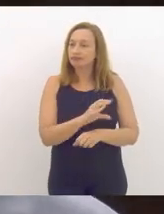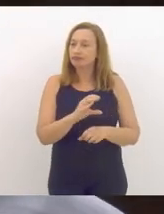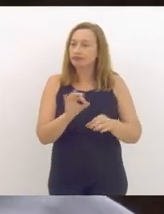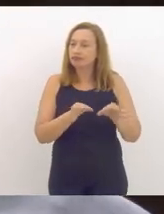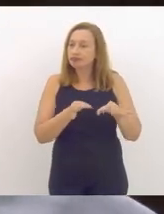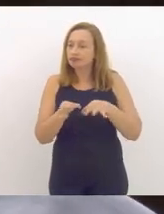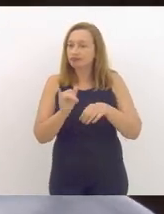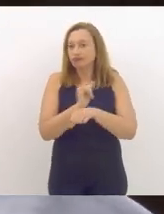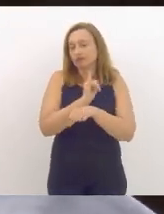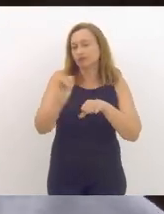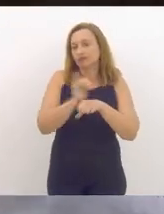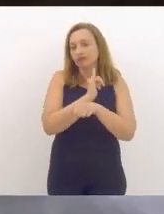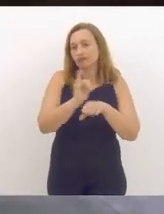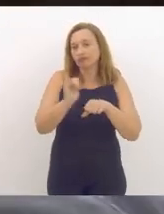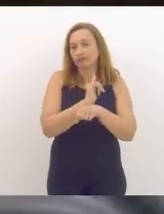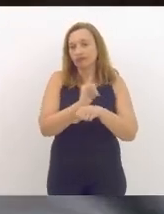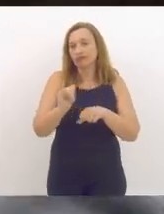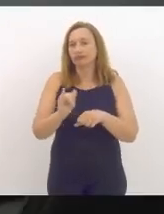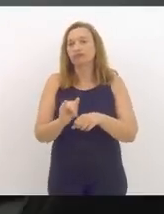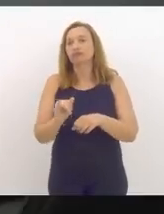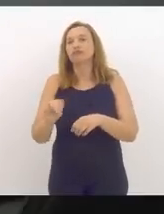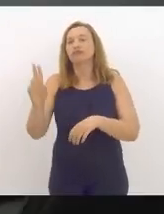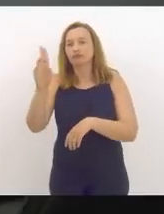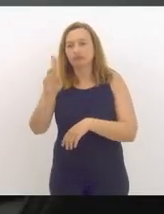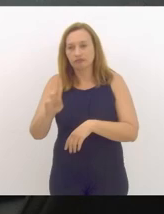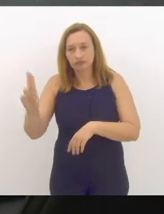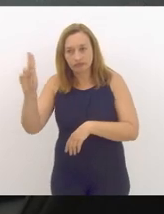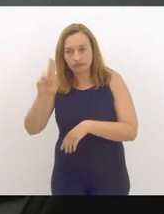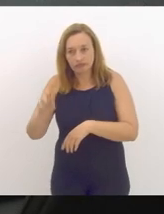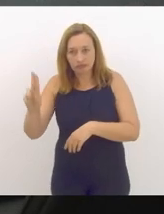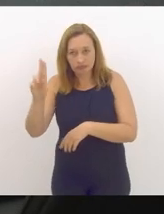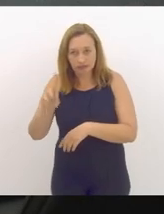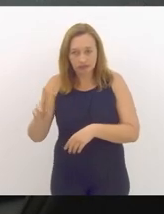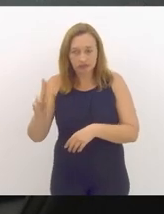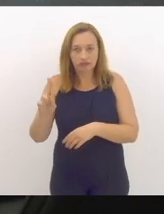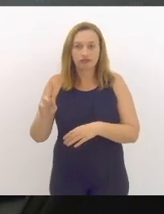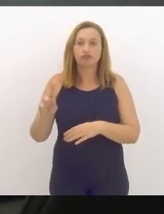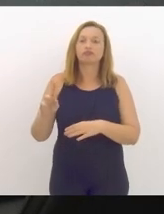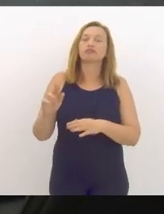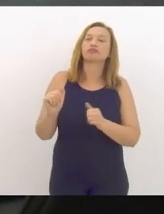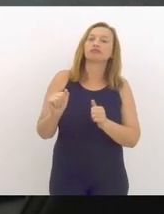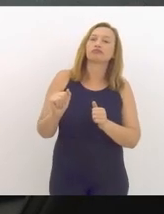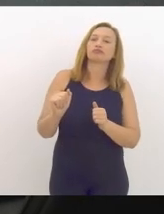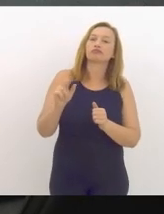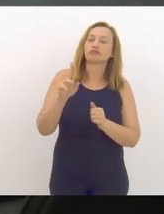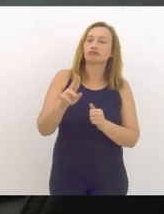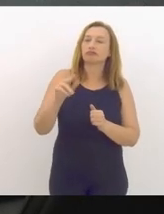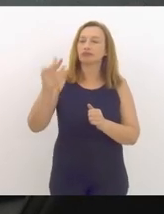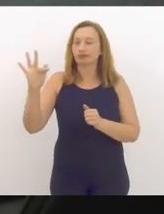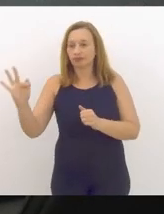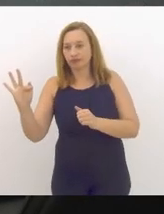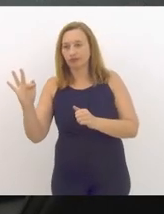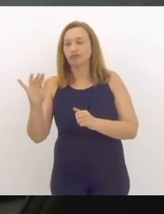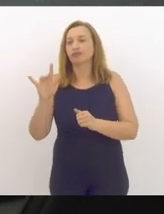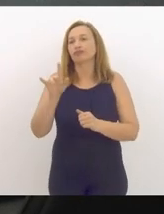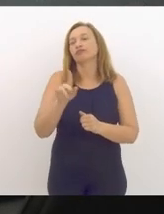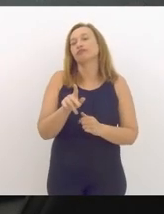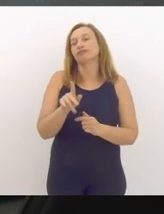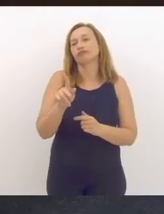com a PUC-Rio, com a UERJ, com a UFRJ, com os movimentos populares dos